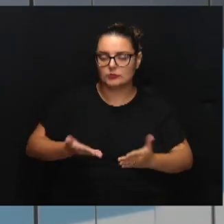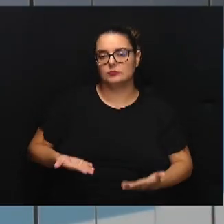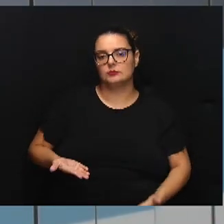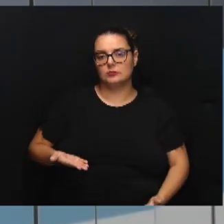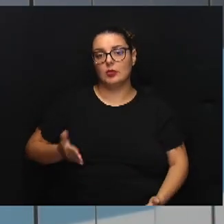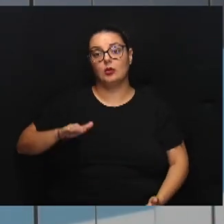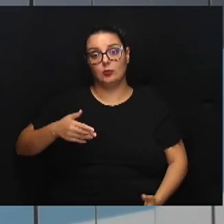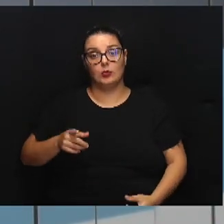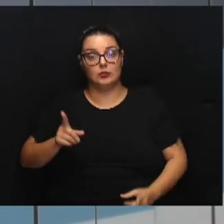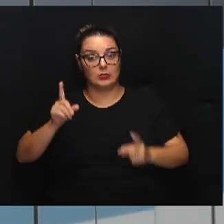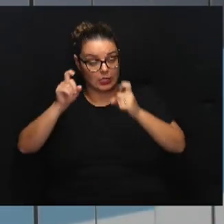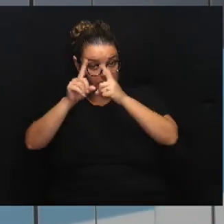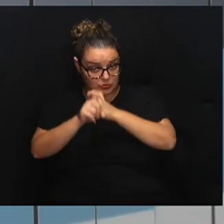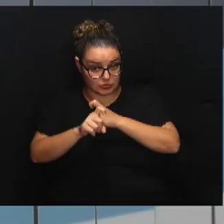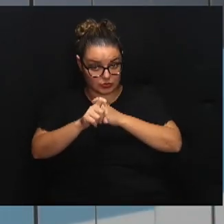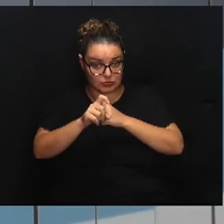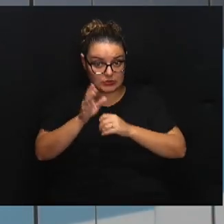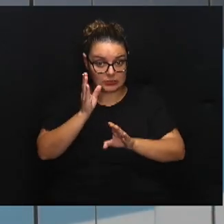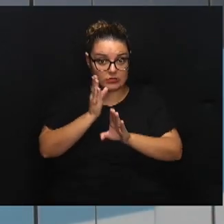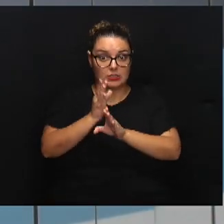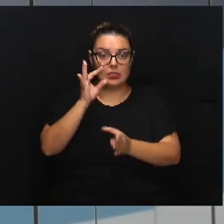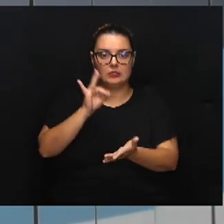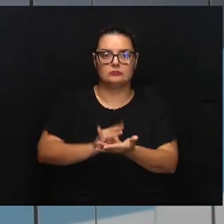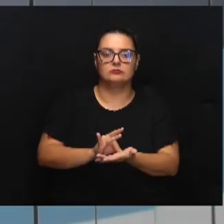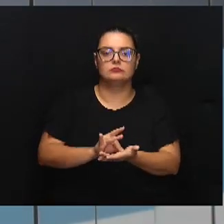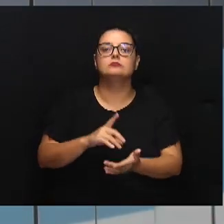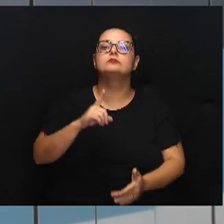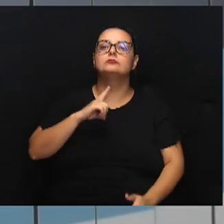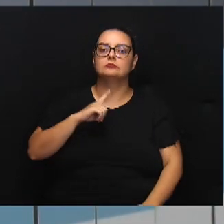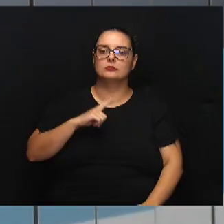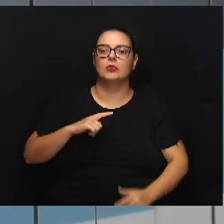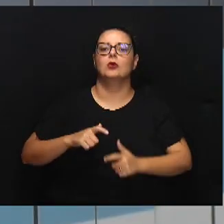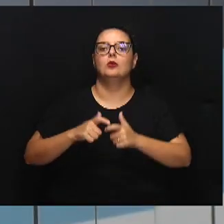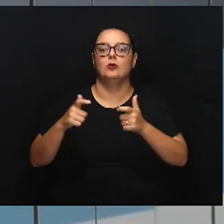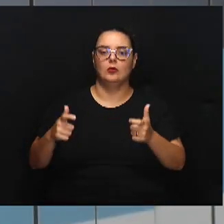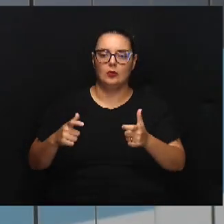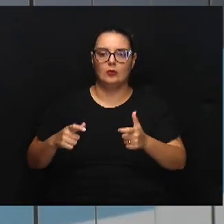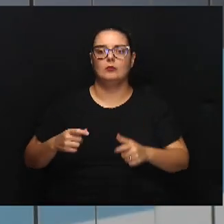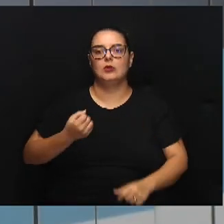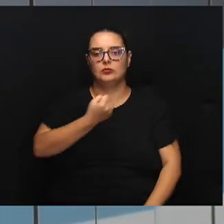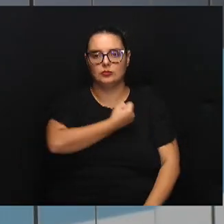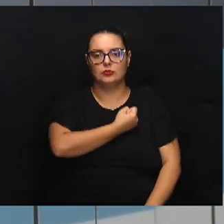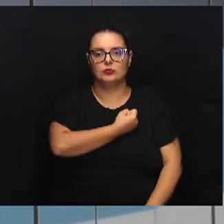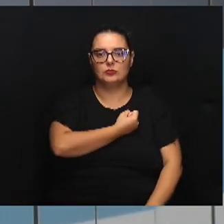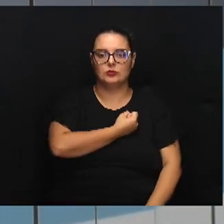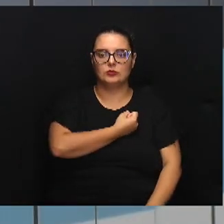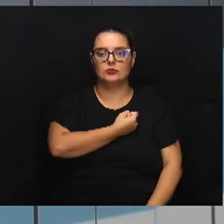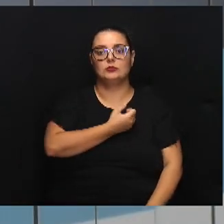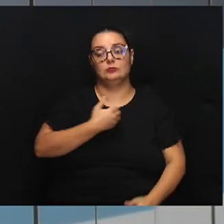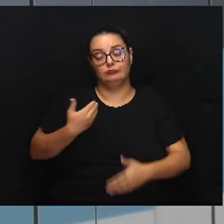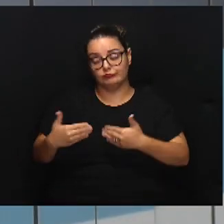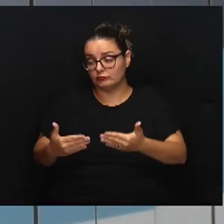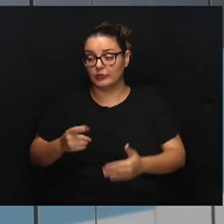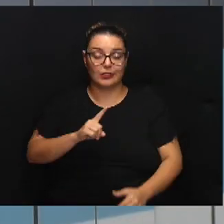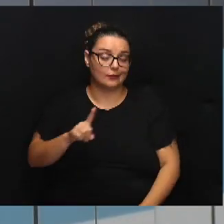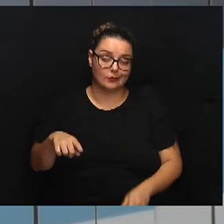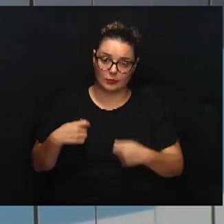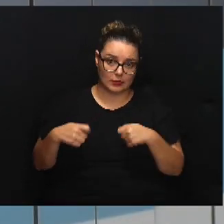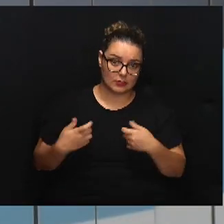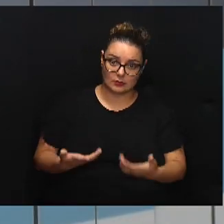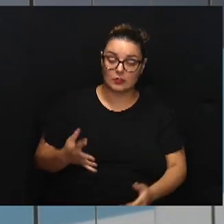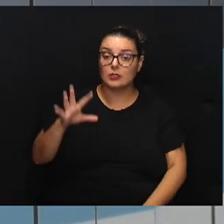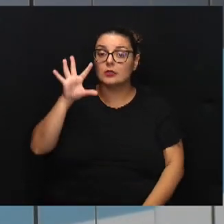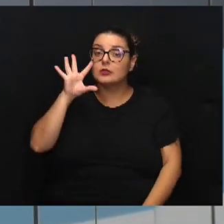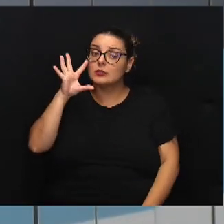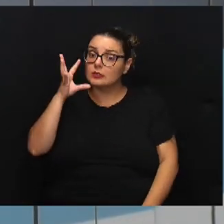de identificação correta, você acaba tendo um aumento do número de procedimentos desnecessários. Então, eu compreendo que